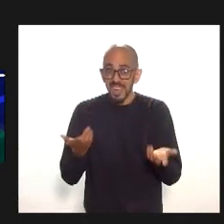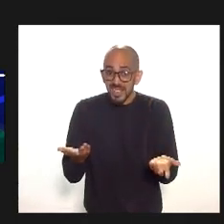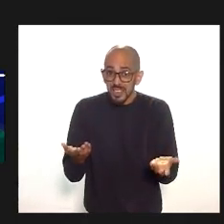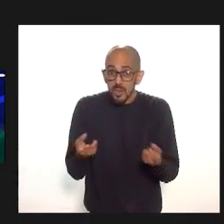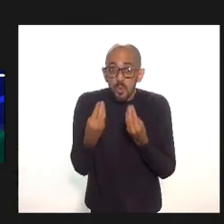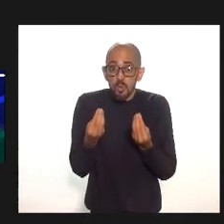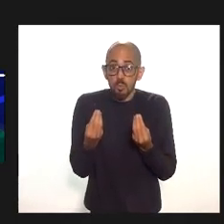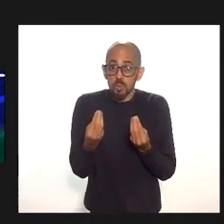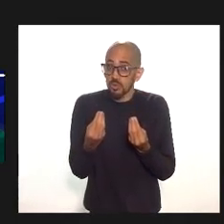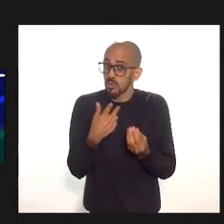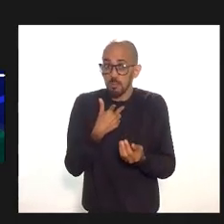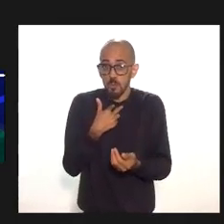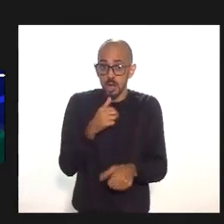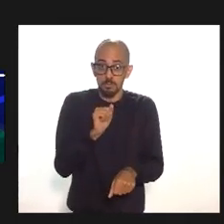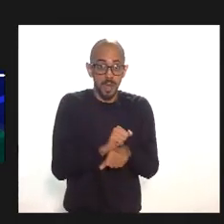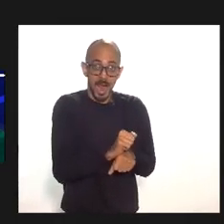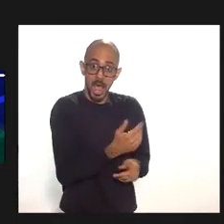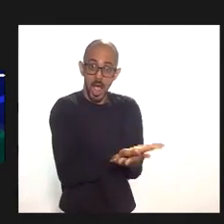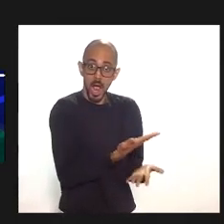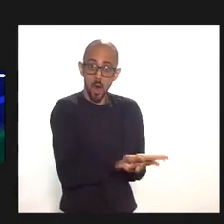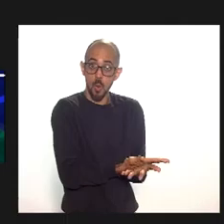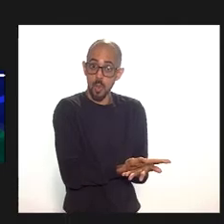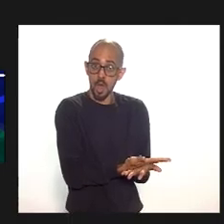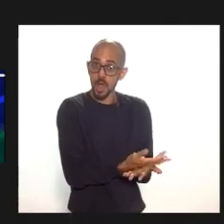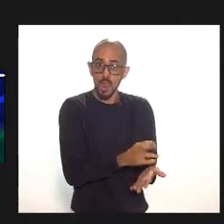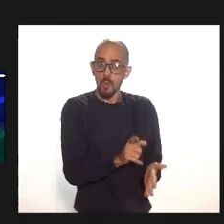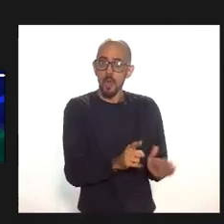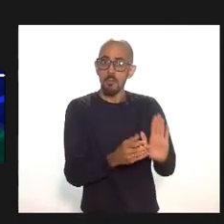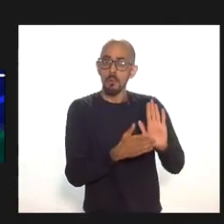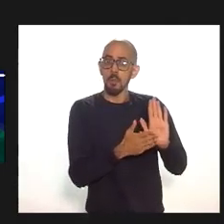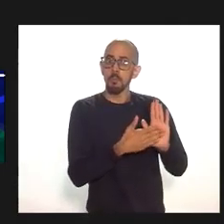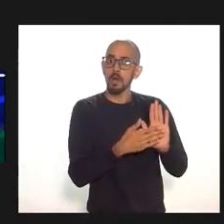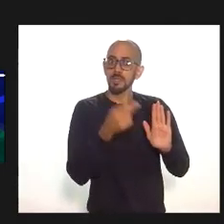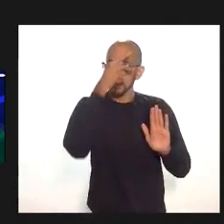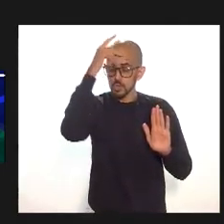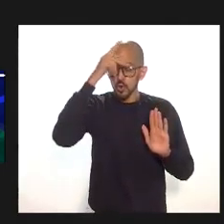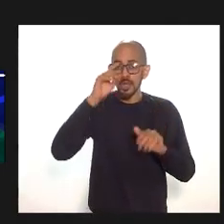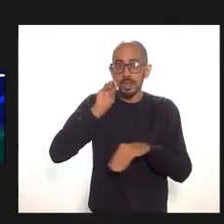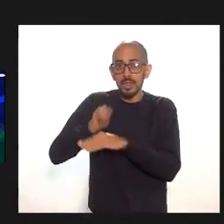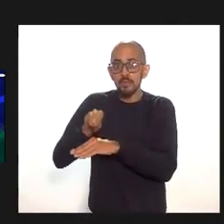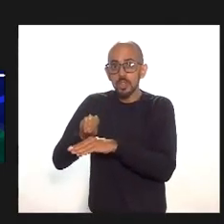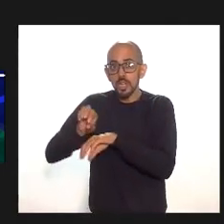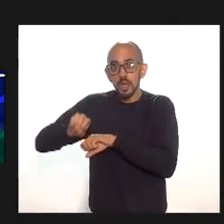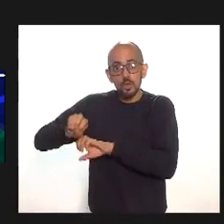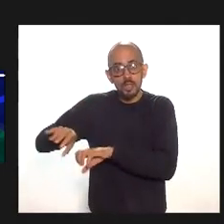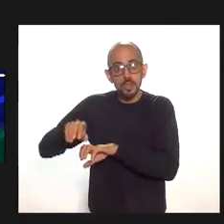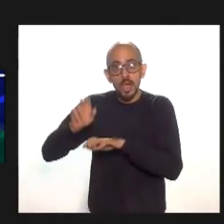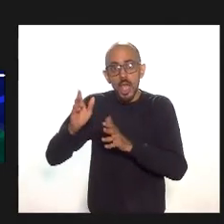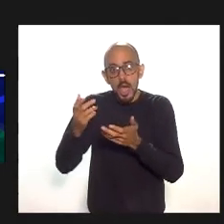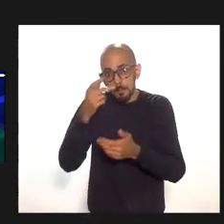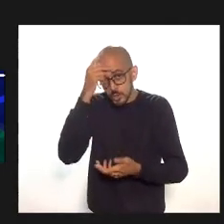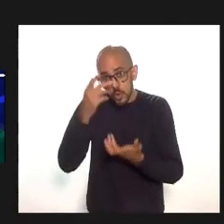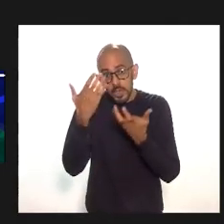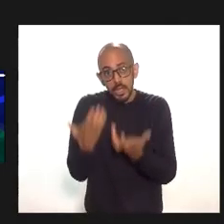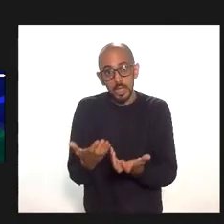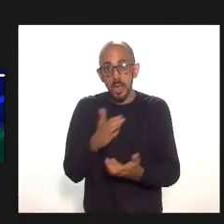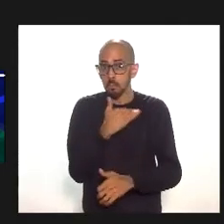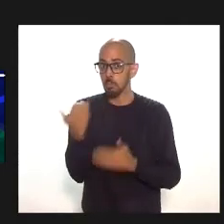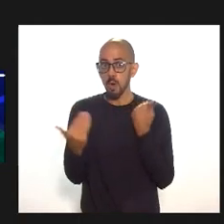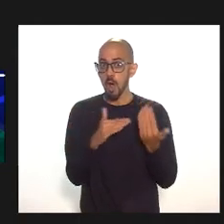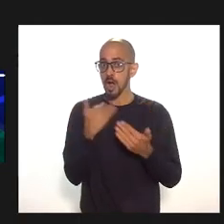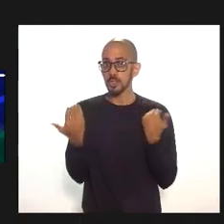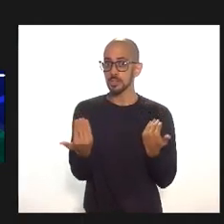aulas presenciais em hipótese alguma não é uma proposta de quem defende a educação, é uma proposta de quem está afinado com o discurso da morte, de quem quer